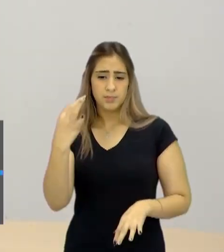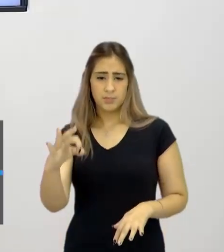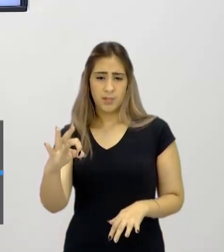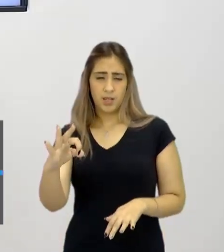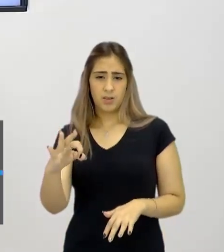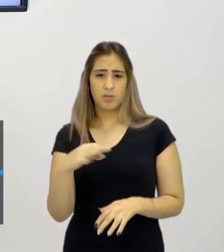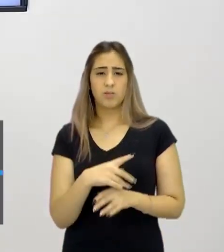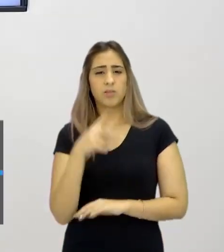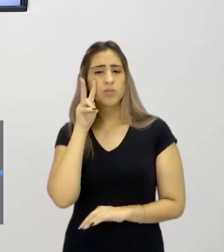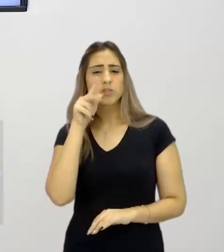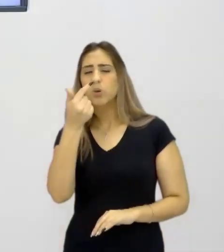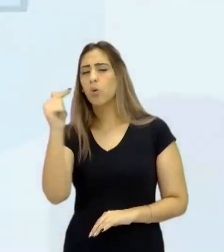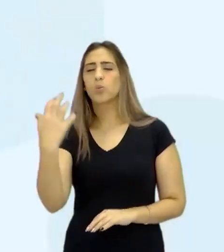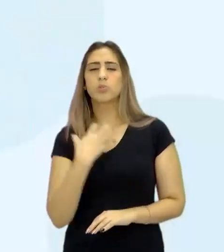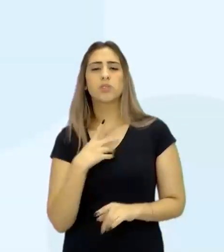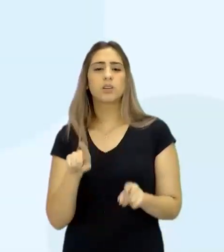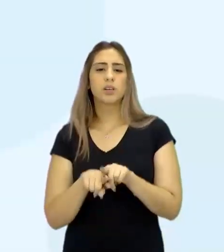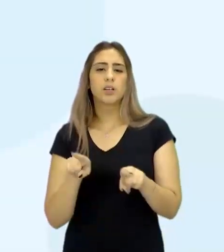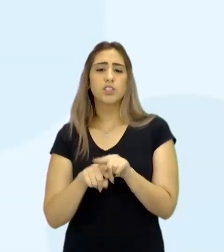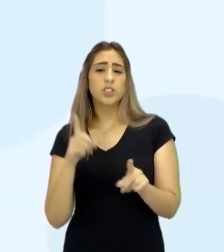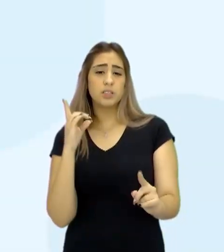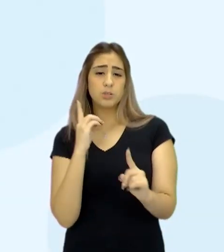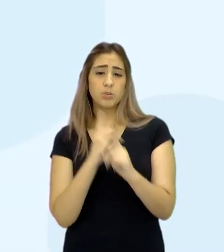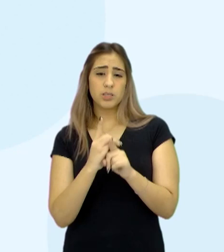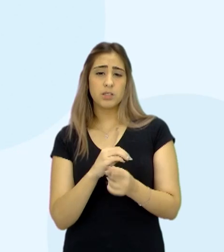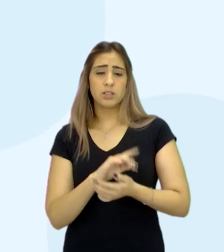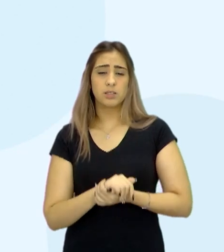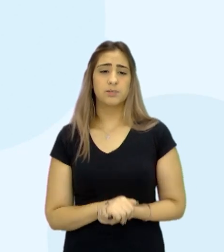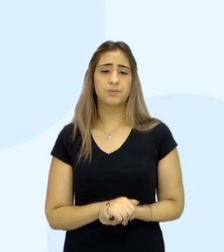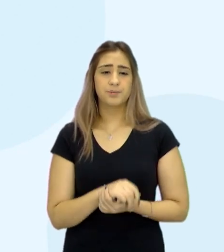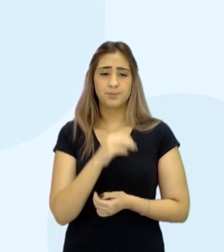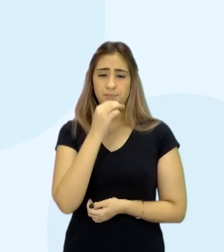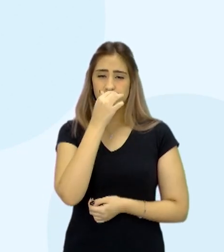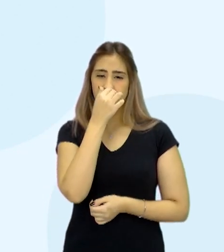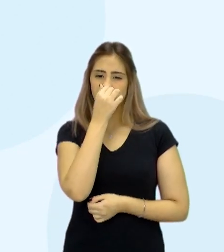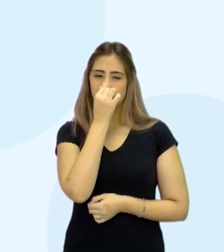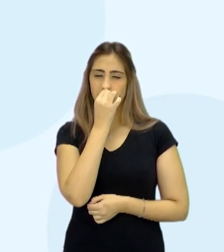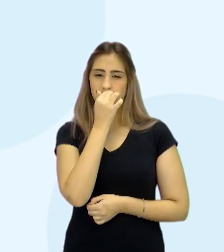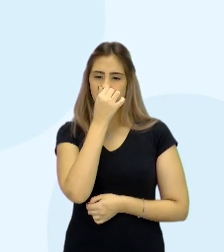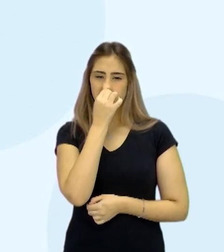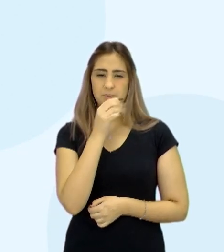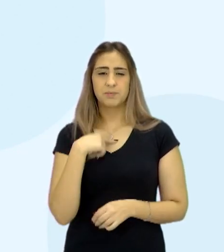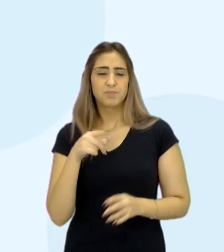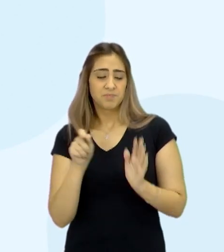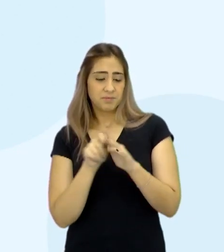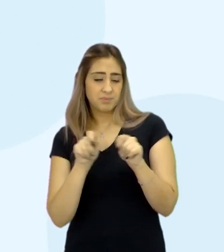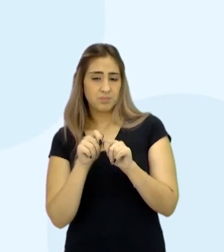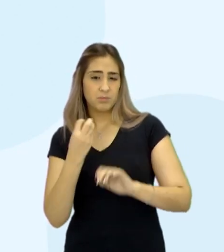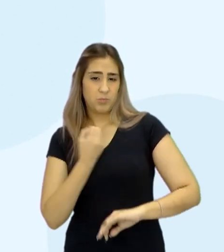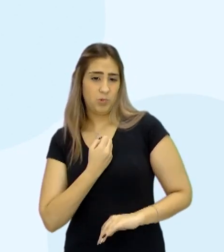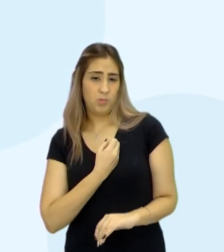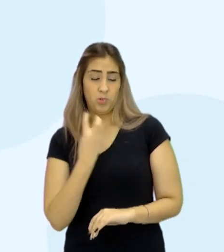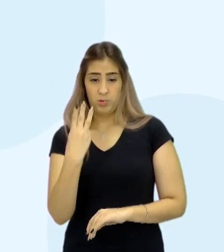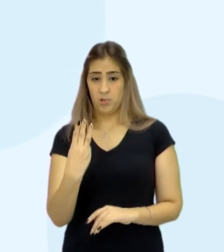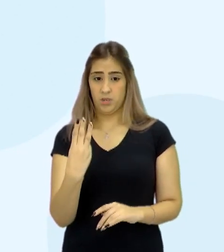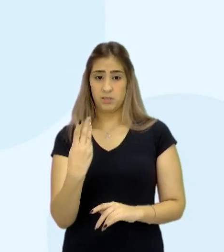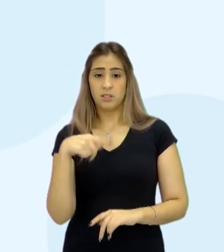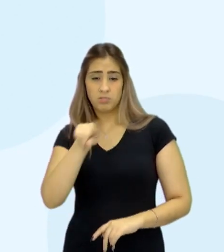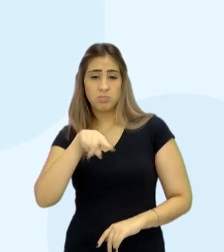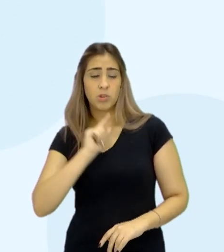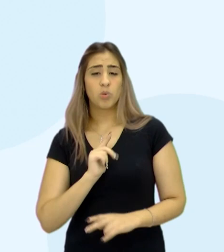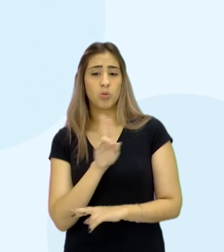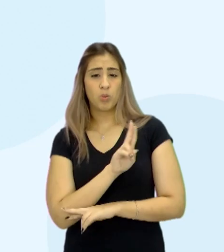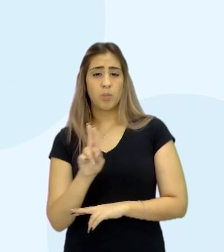ó, outra forma da gente descobrir quando duas razões são equivalentes, quando valer essa regra de 3. Essa regra de 3, ela tem um nome,